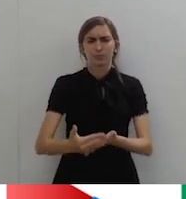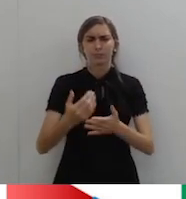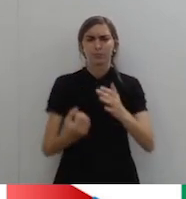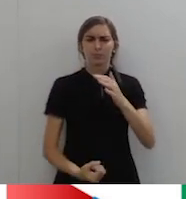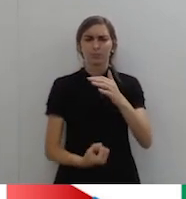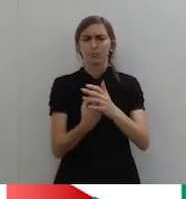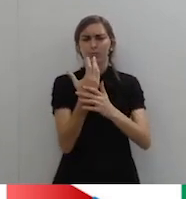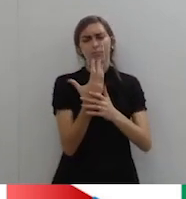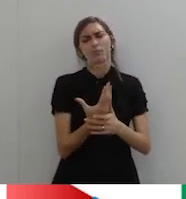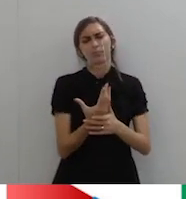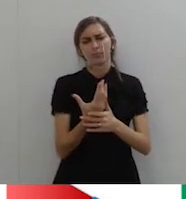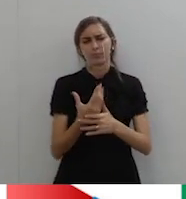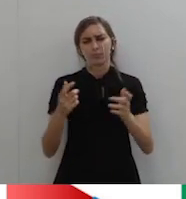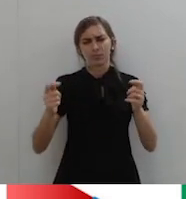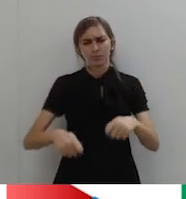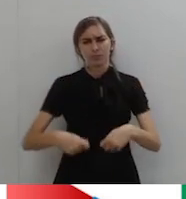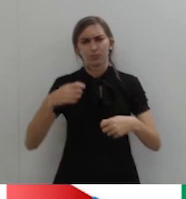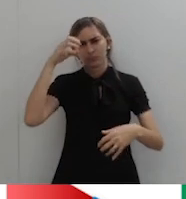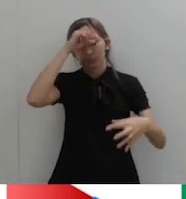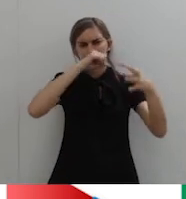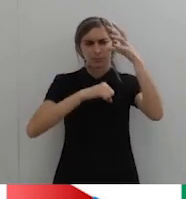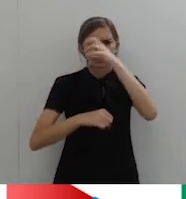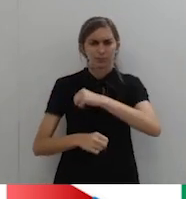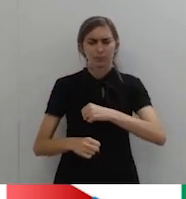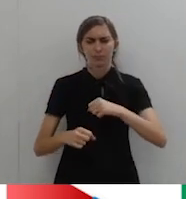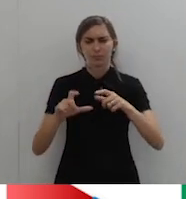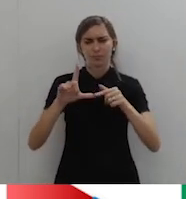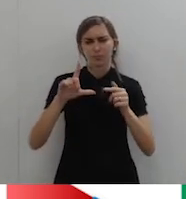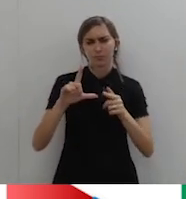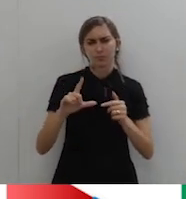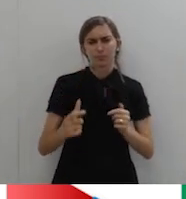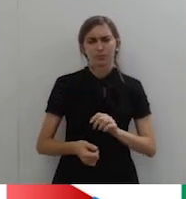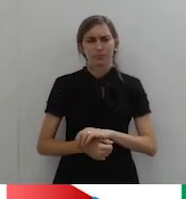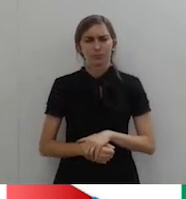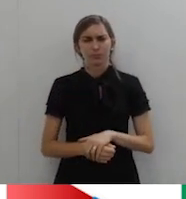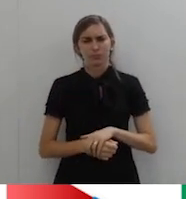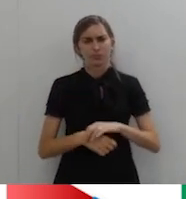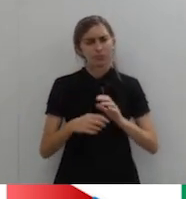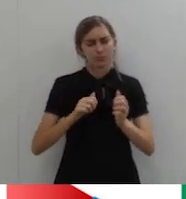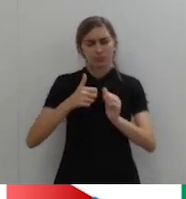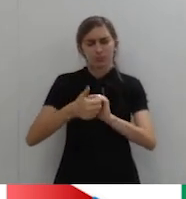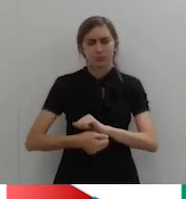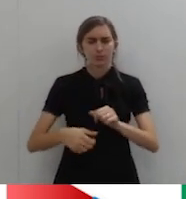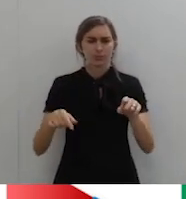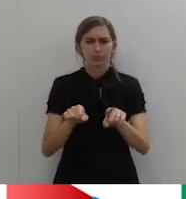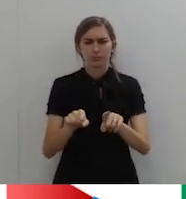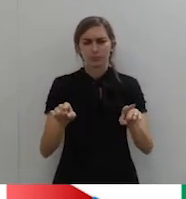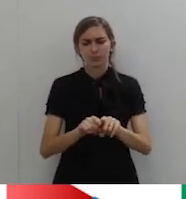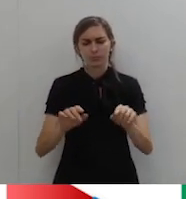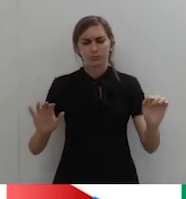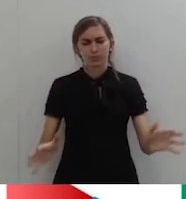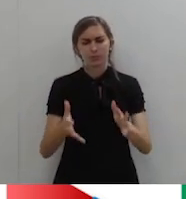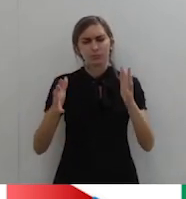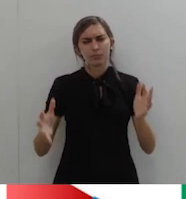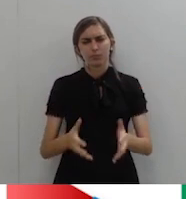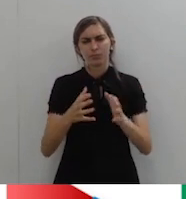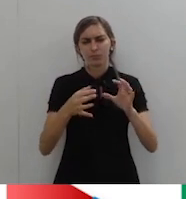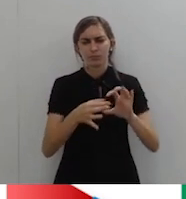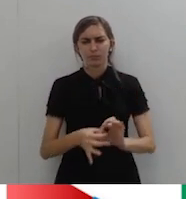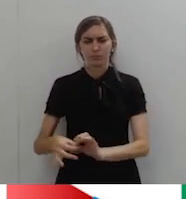eles foram criados para dar o aprendizado das letras. Os jogos também estimulam